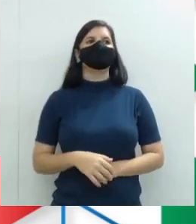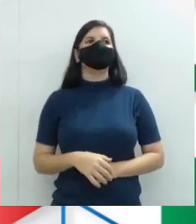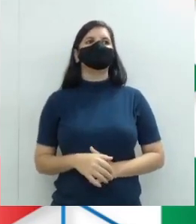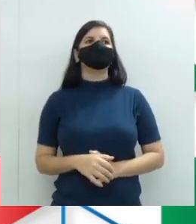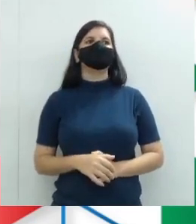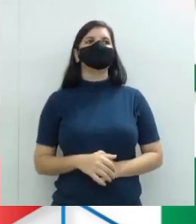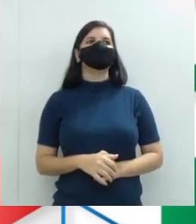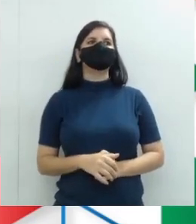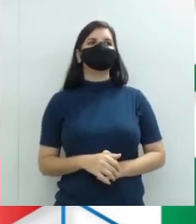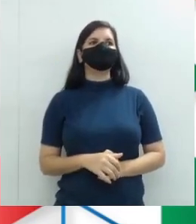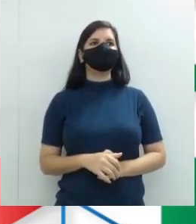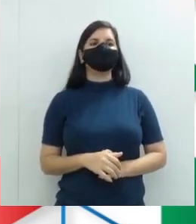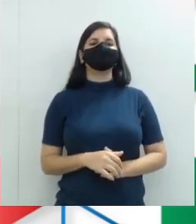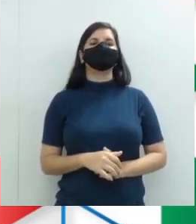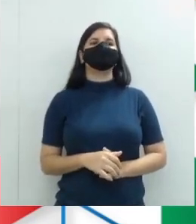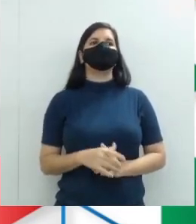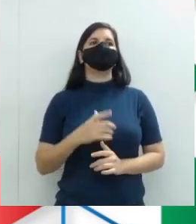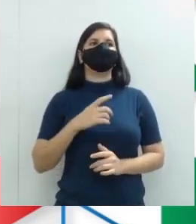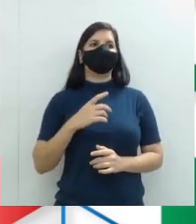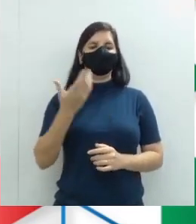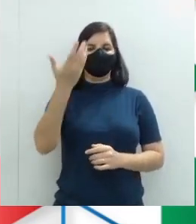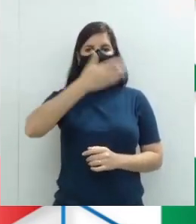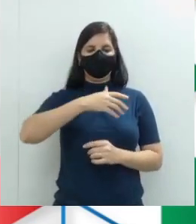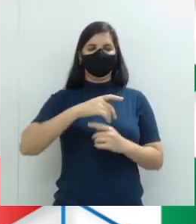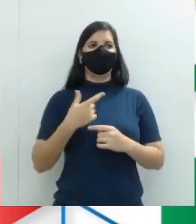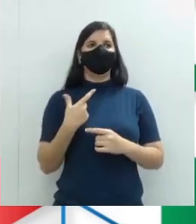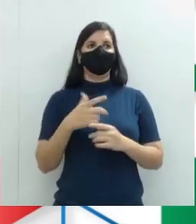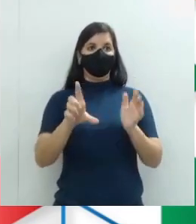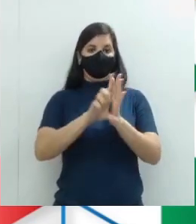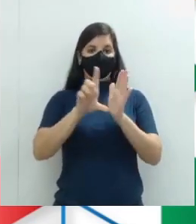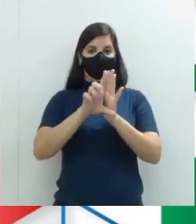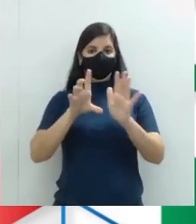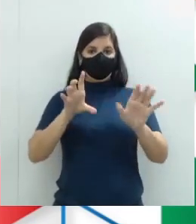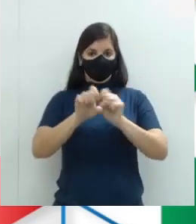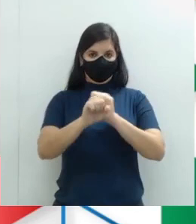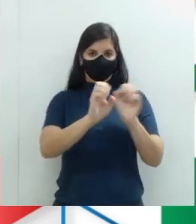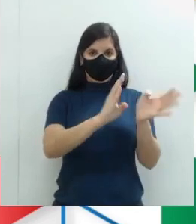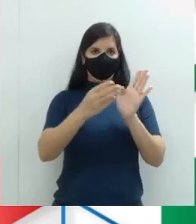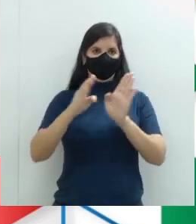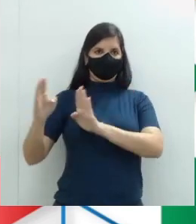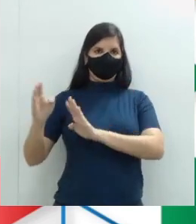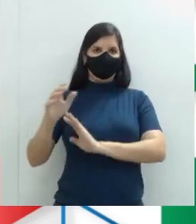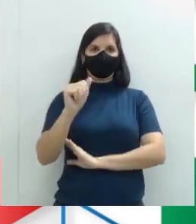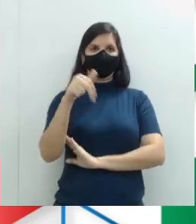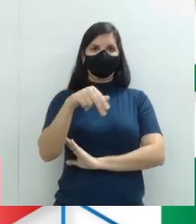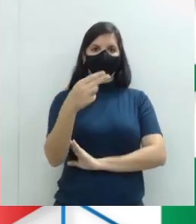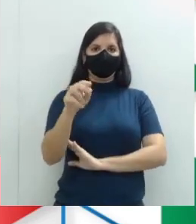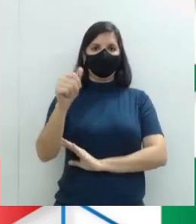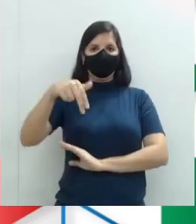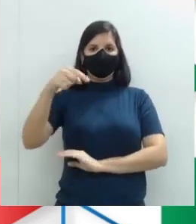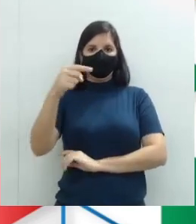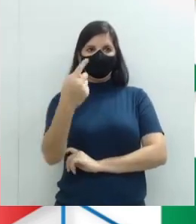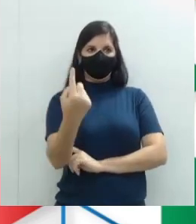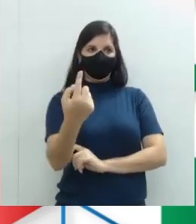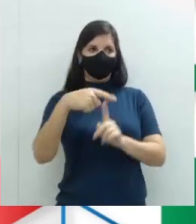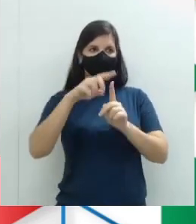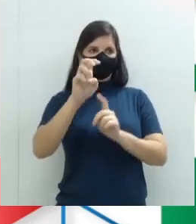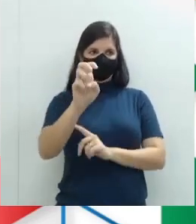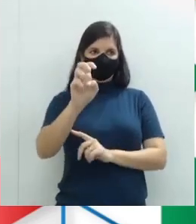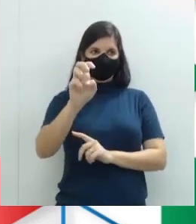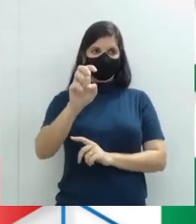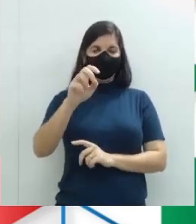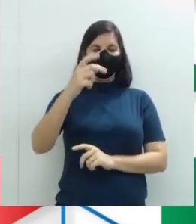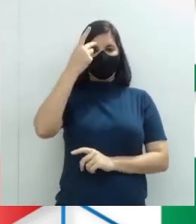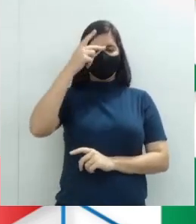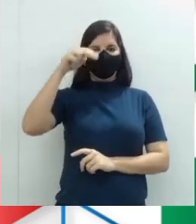vem comigo, ó. Dada a lei de formação na sequência numérica em que AN é igual a n menos 1 mais 5,